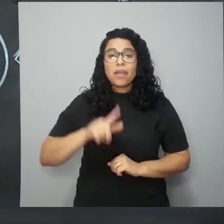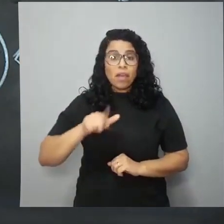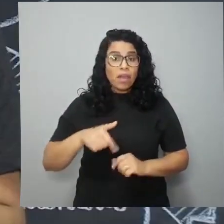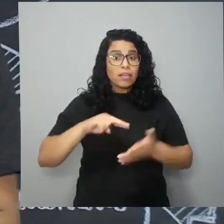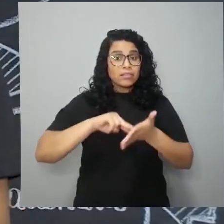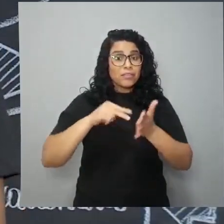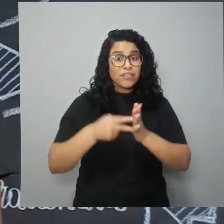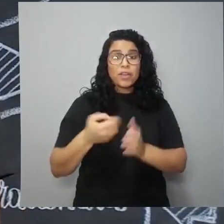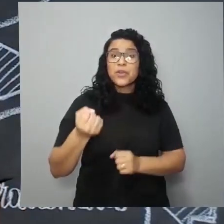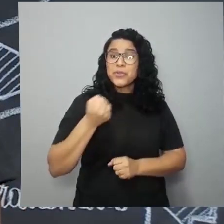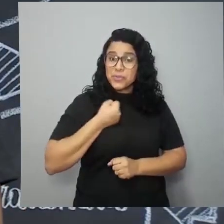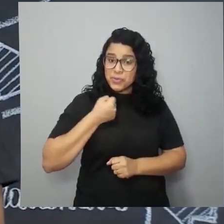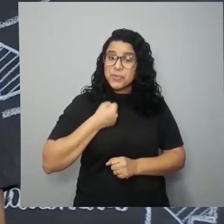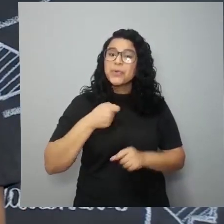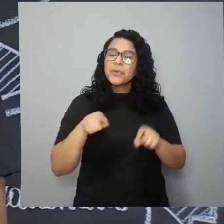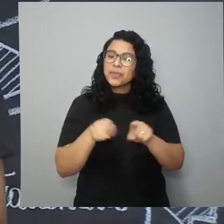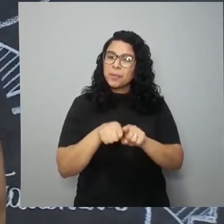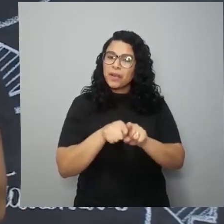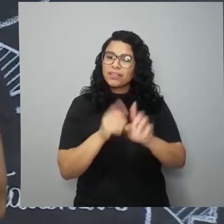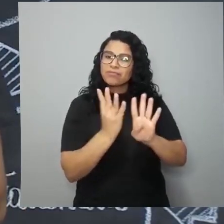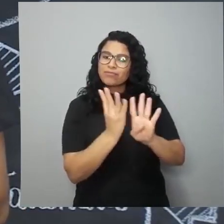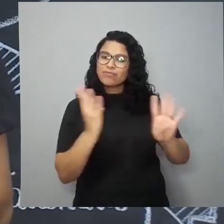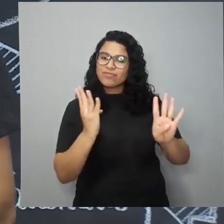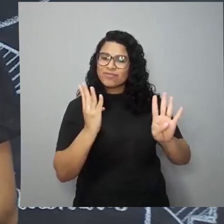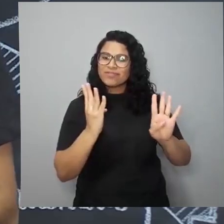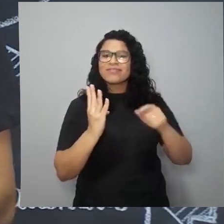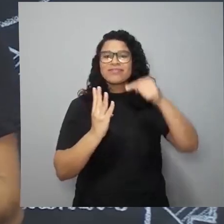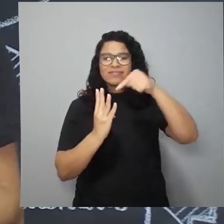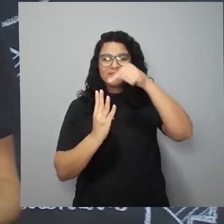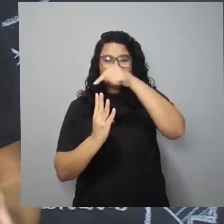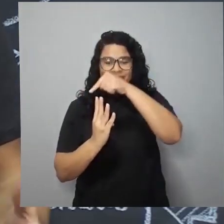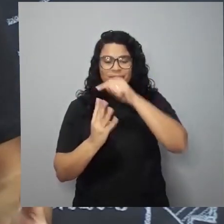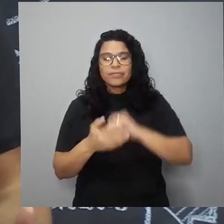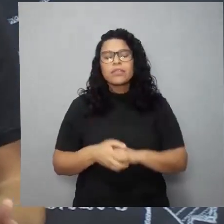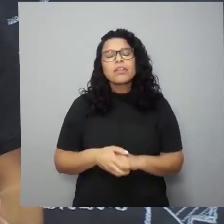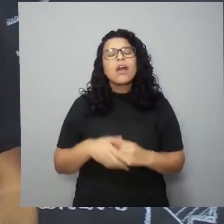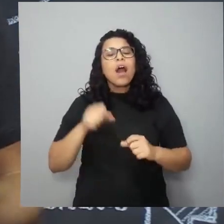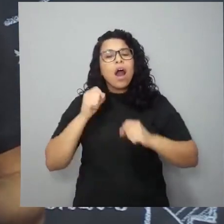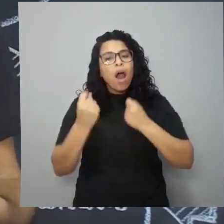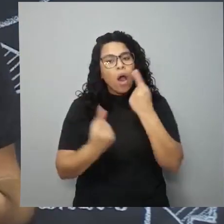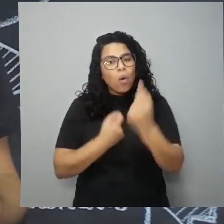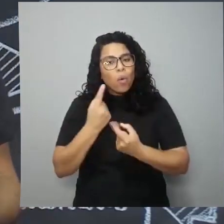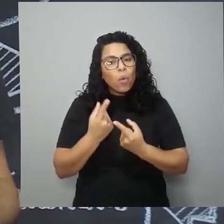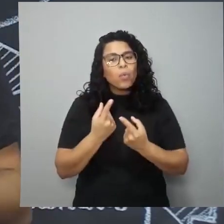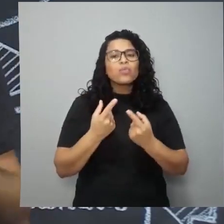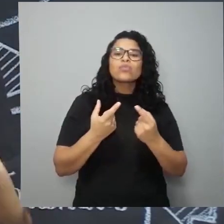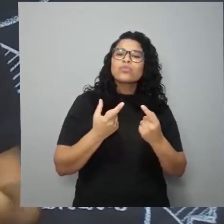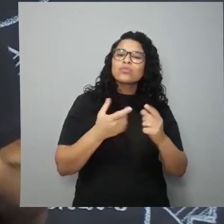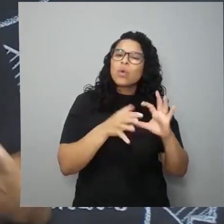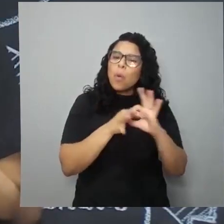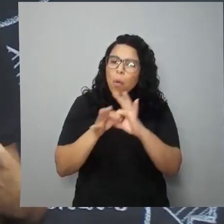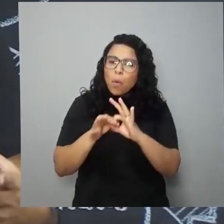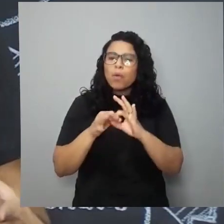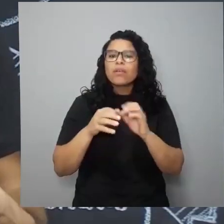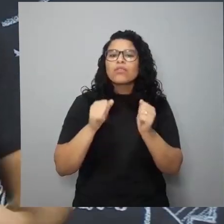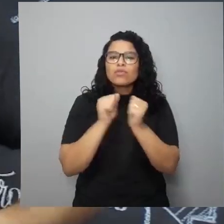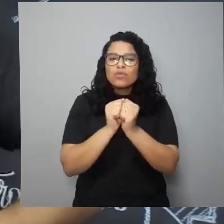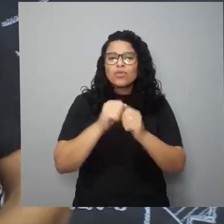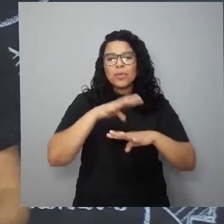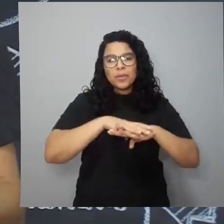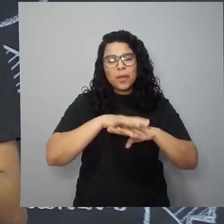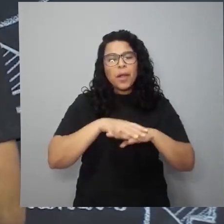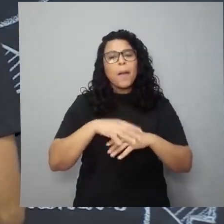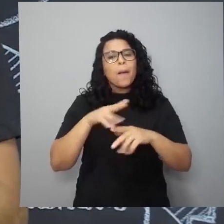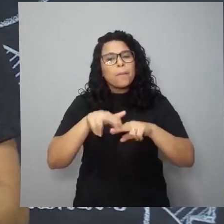numeral, ok? Existem numerais também que vão dialogar muito com a matemática, não por acaso, né? Por isso que eu falei, fiz aquela brincadeira de essa aula ser de matemática ou de